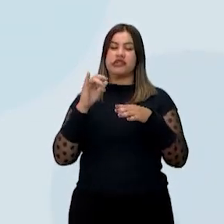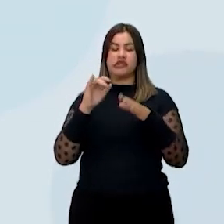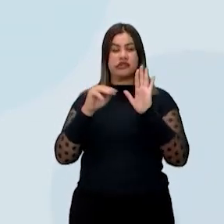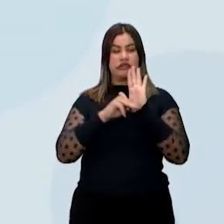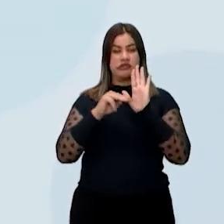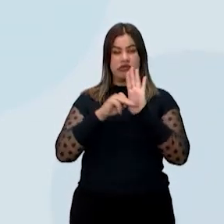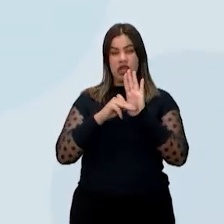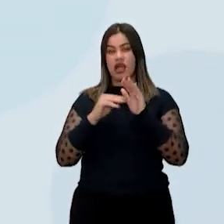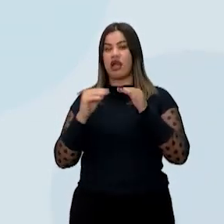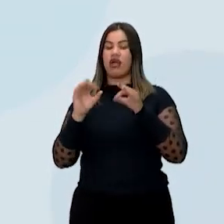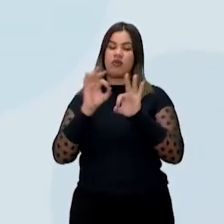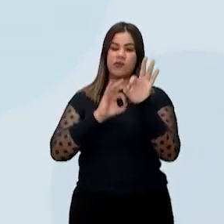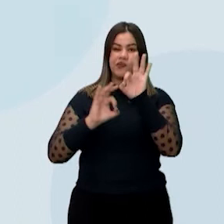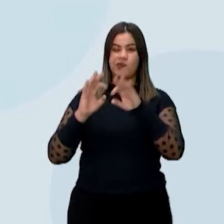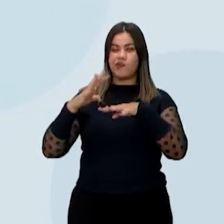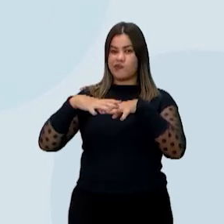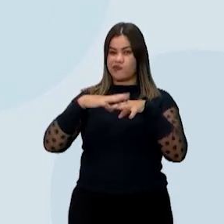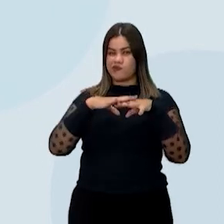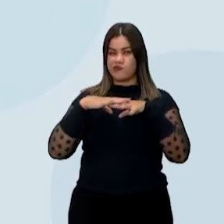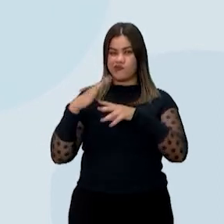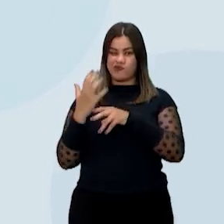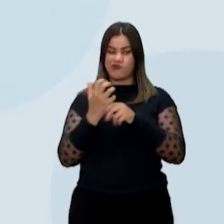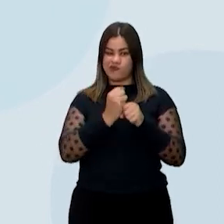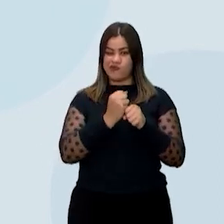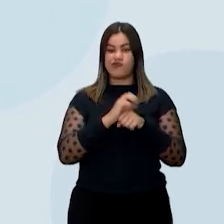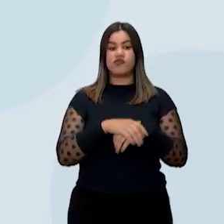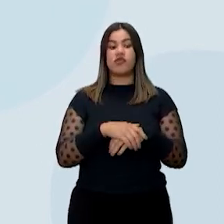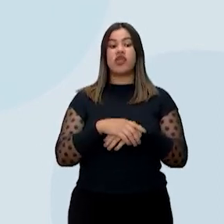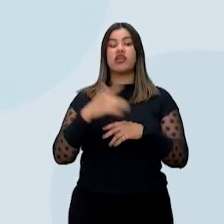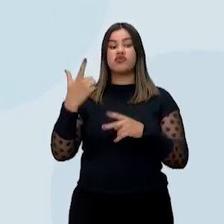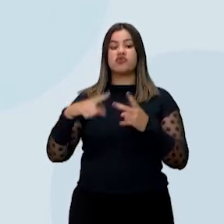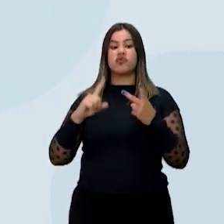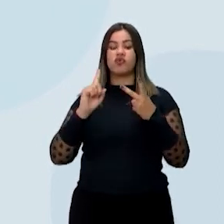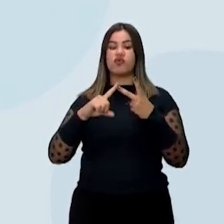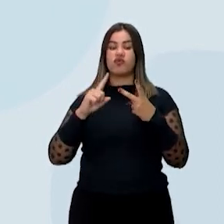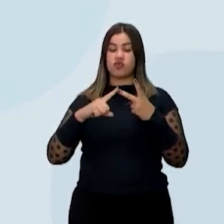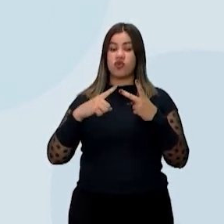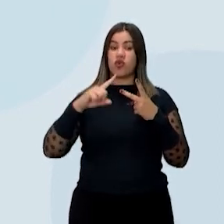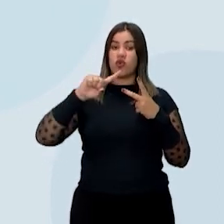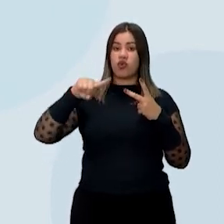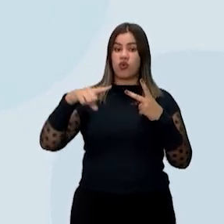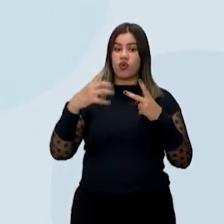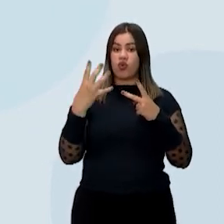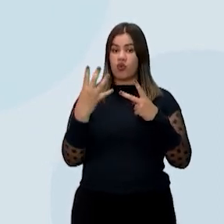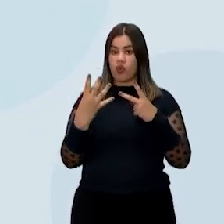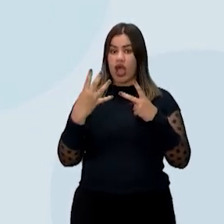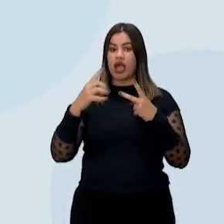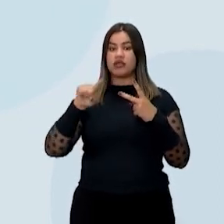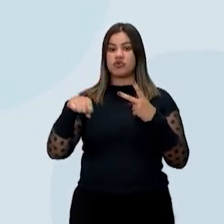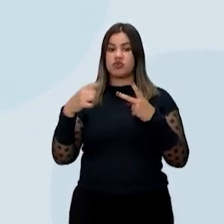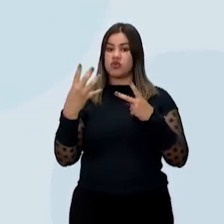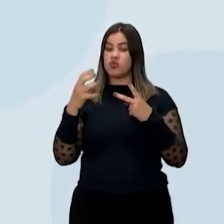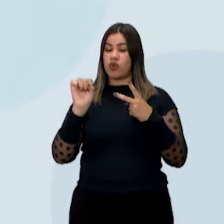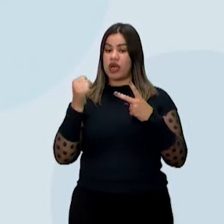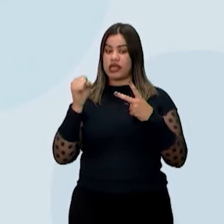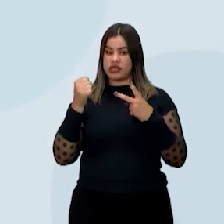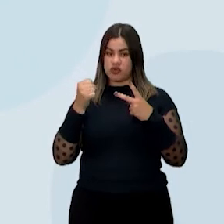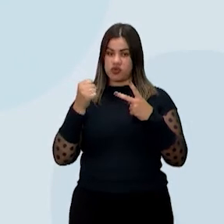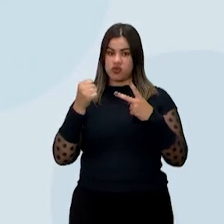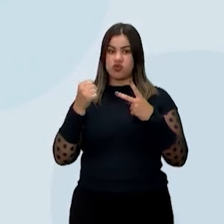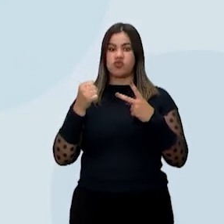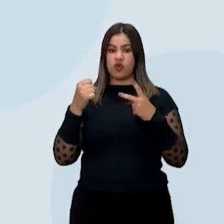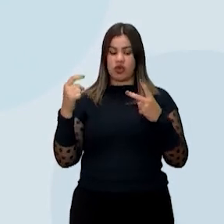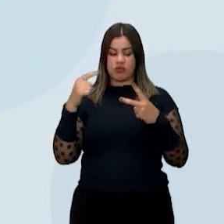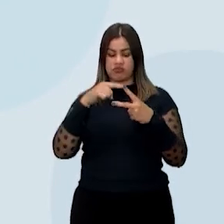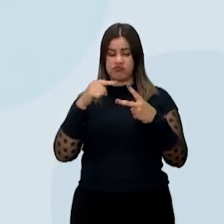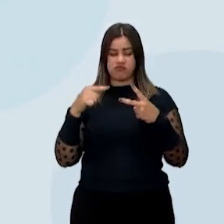resolver, fazendo as operações aí. Então, são 2 perguntas, ó. Quanto é possível comprar com R$ 28 e quantos